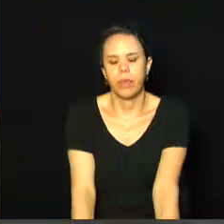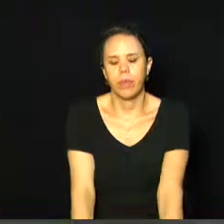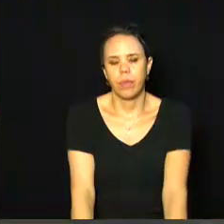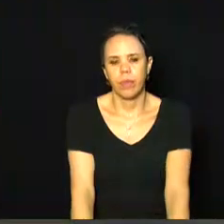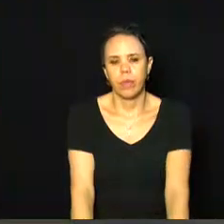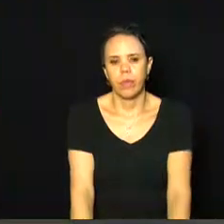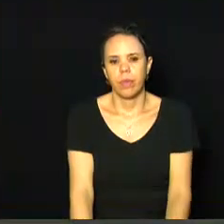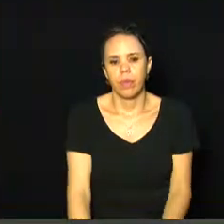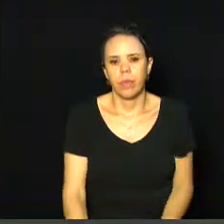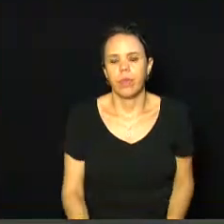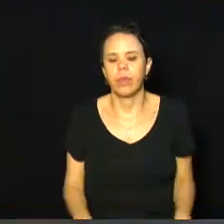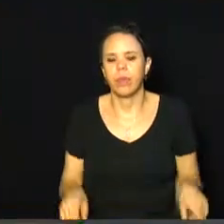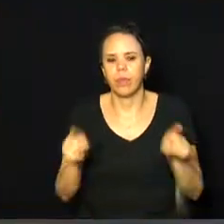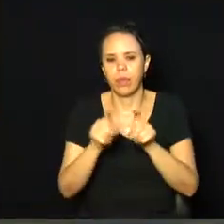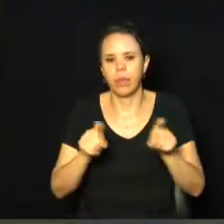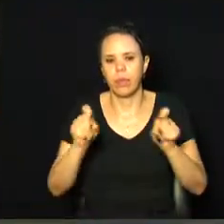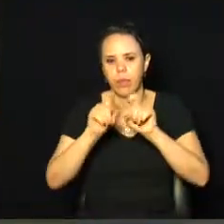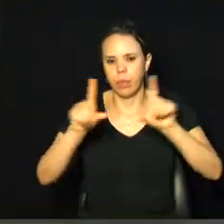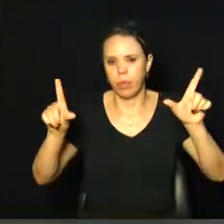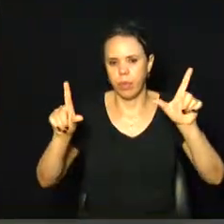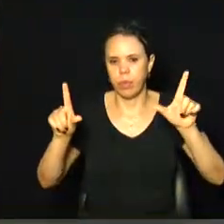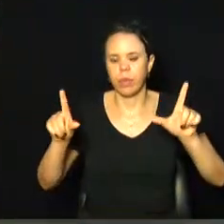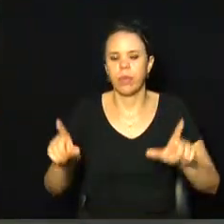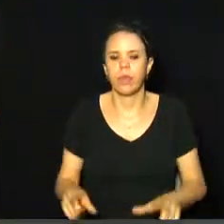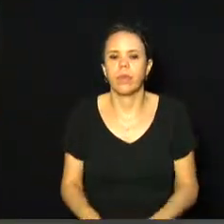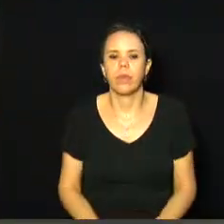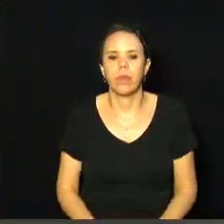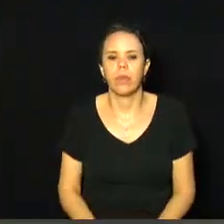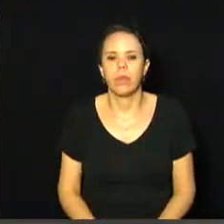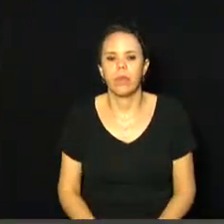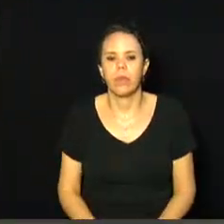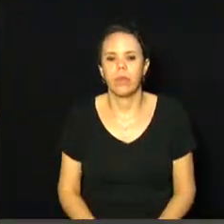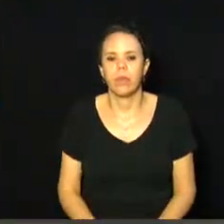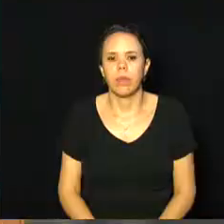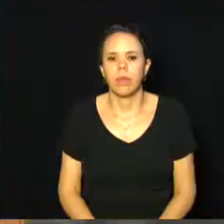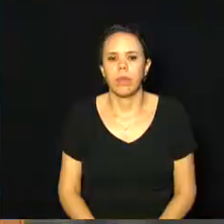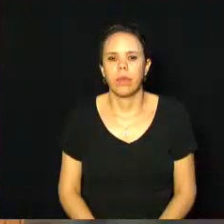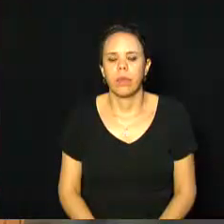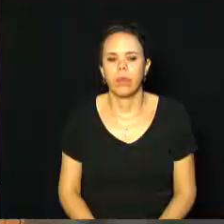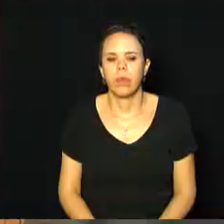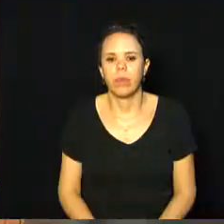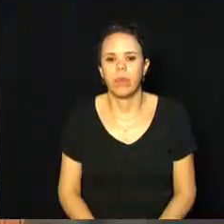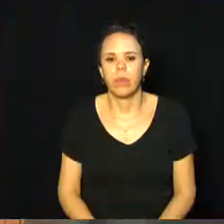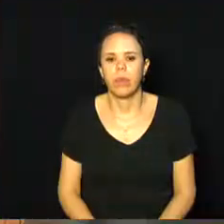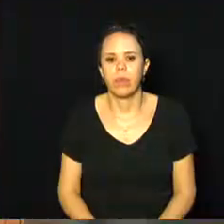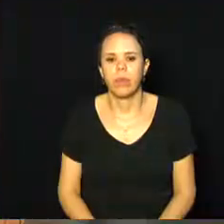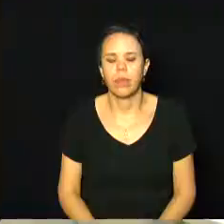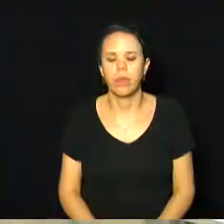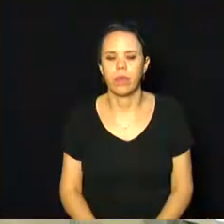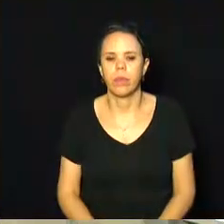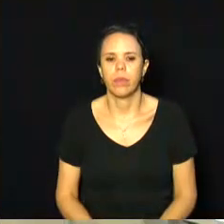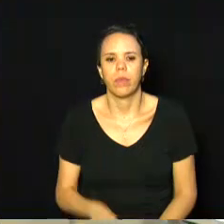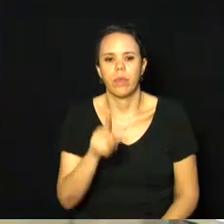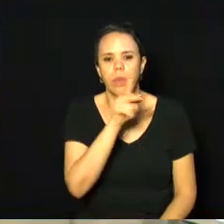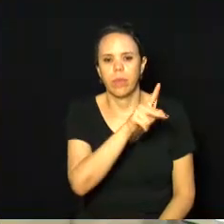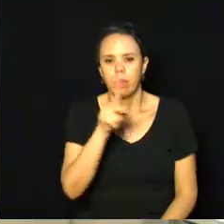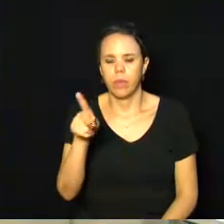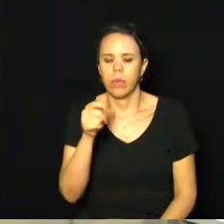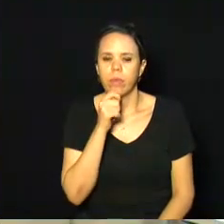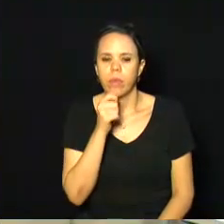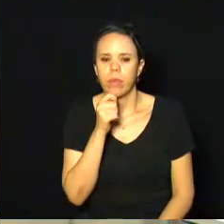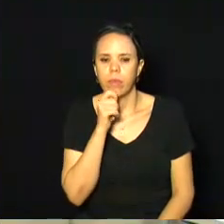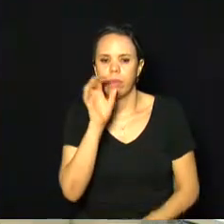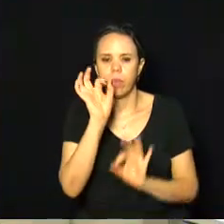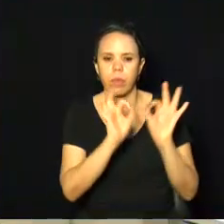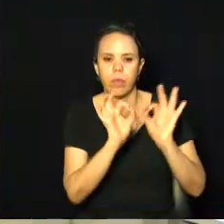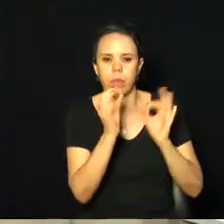para o computador, né? Espero que a câmera esteja aí. Uhum. Enquanto o professor Dimas se